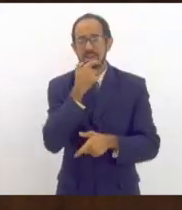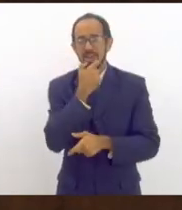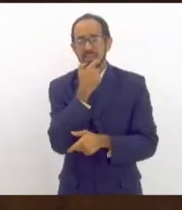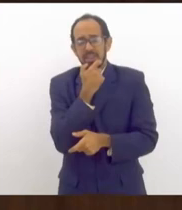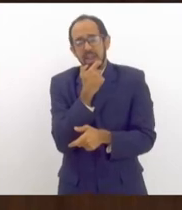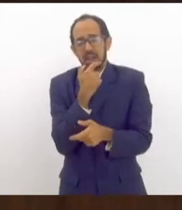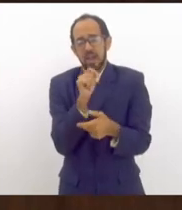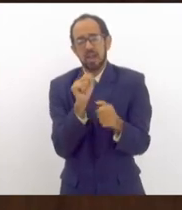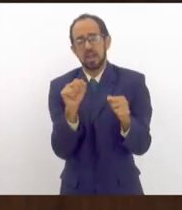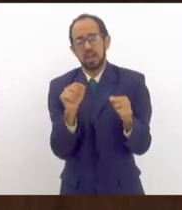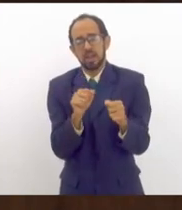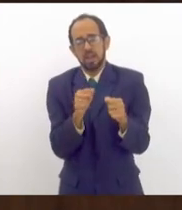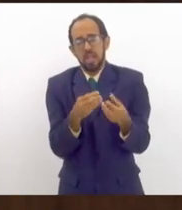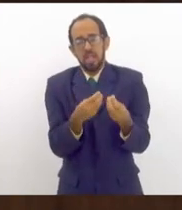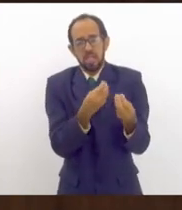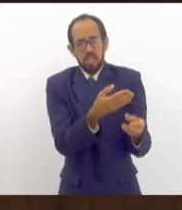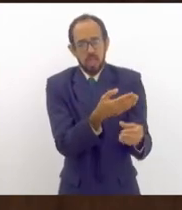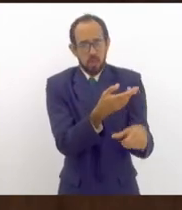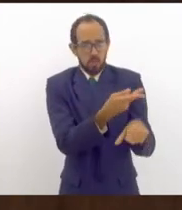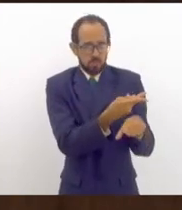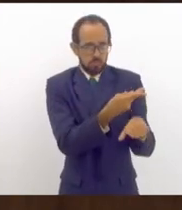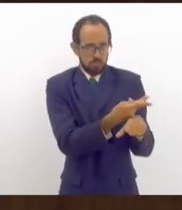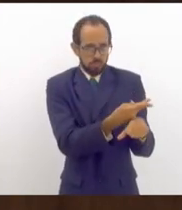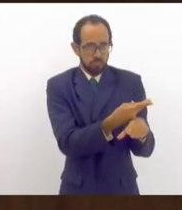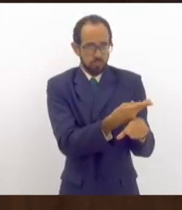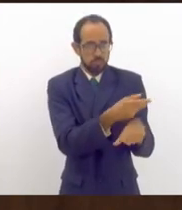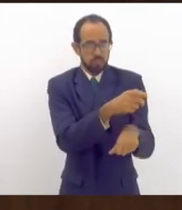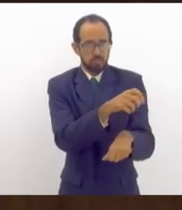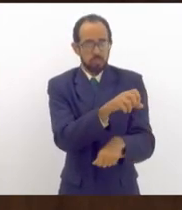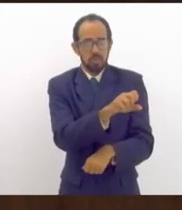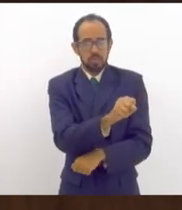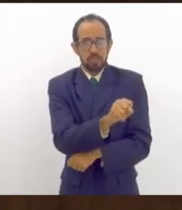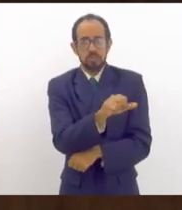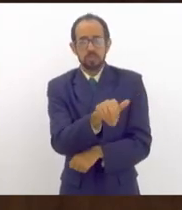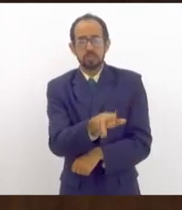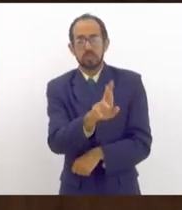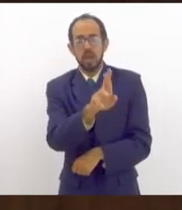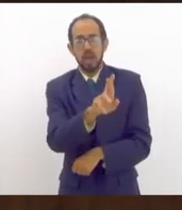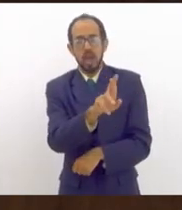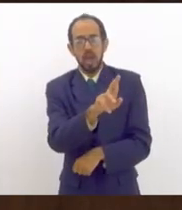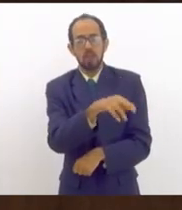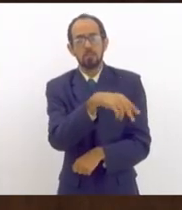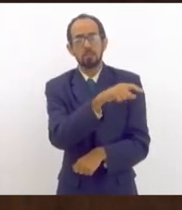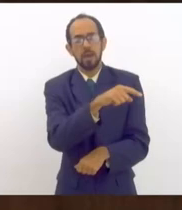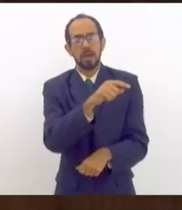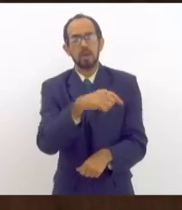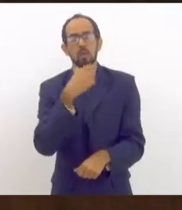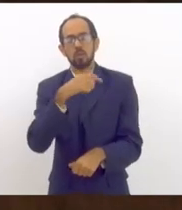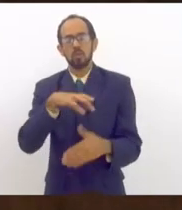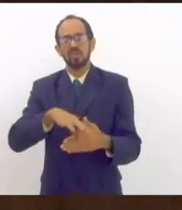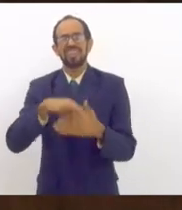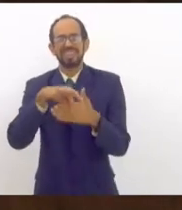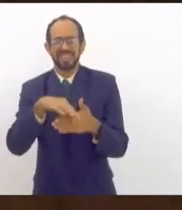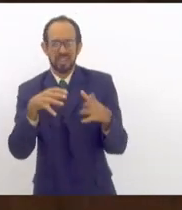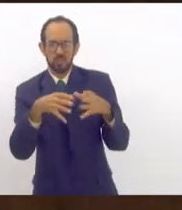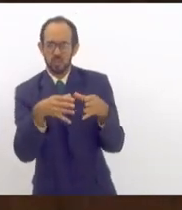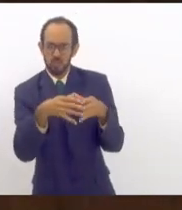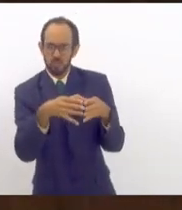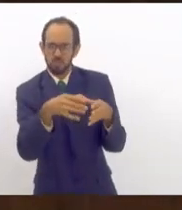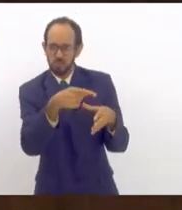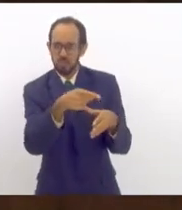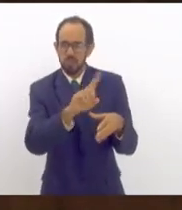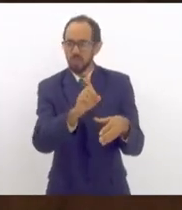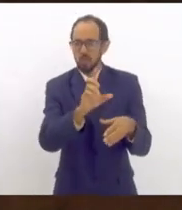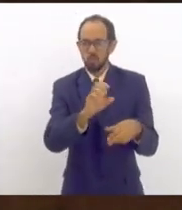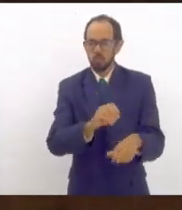deixasse de conceder o título de surf a Paul McCartney não porque a contribuição para a música para a